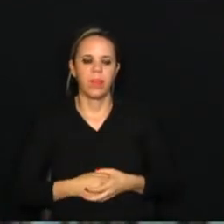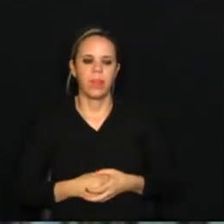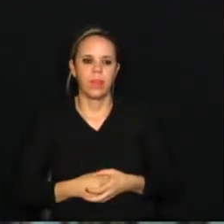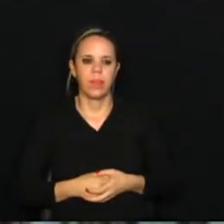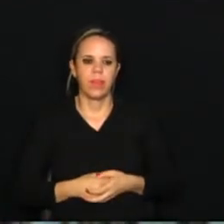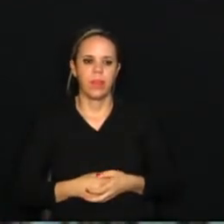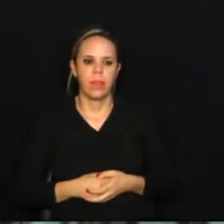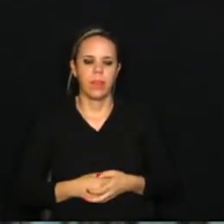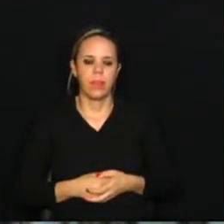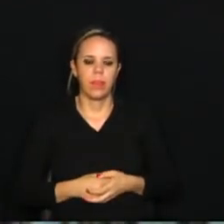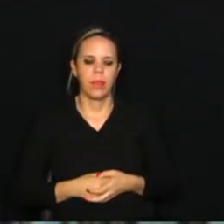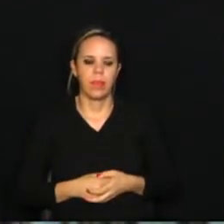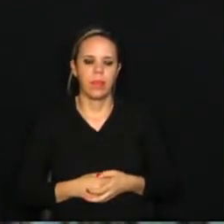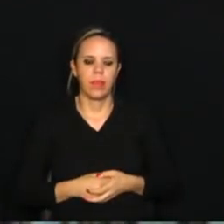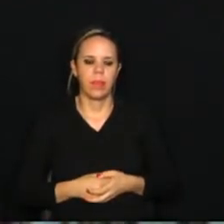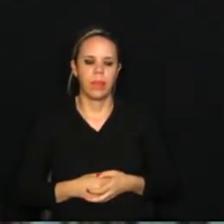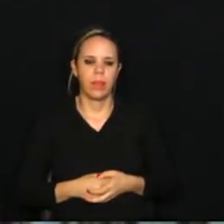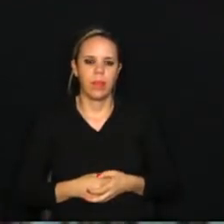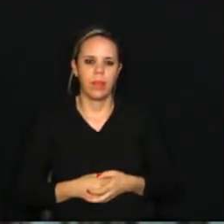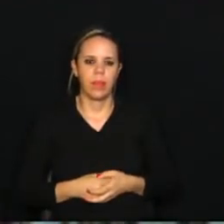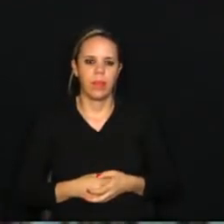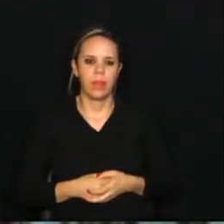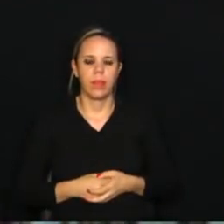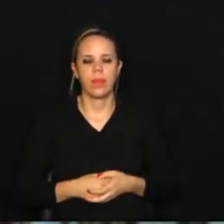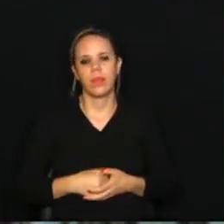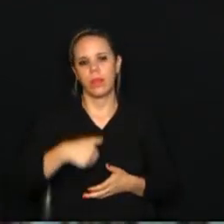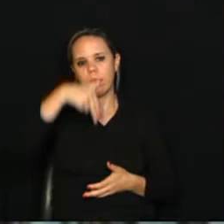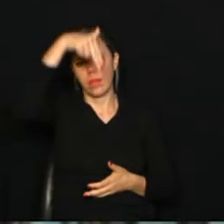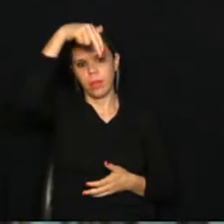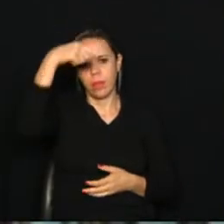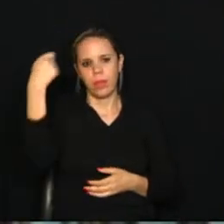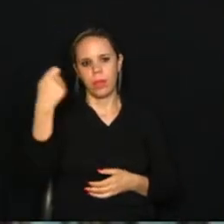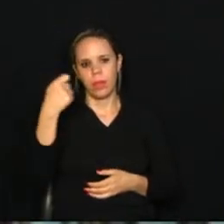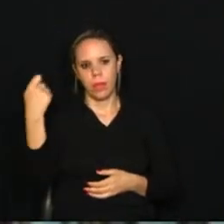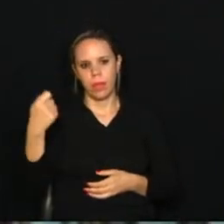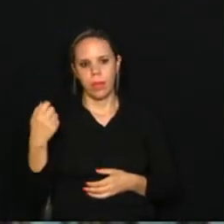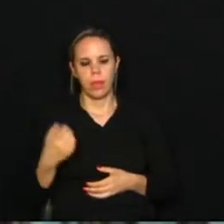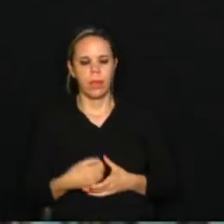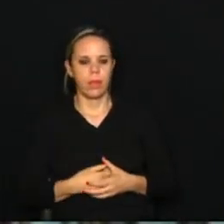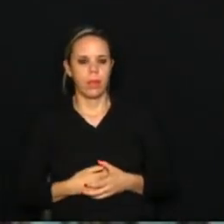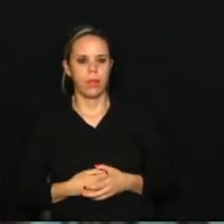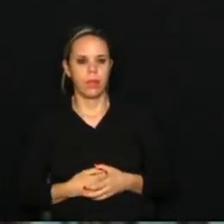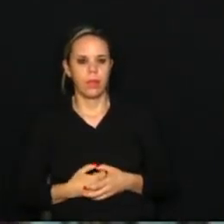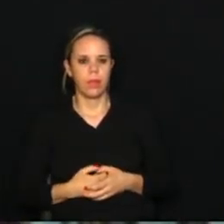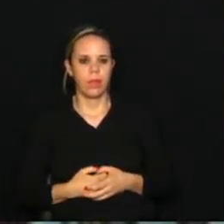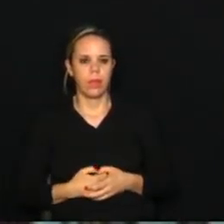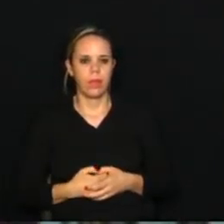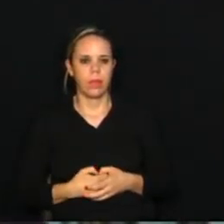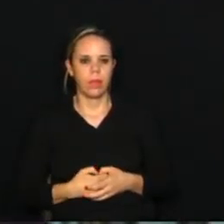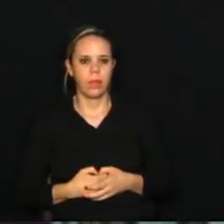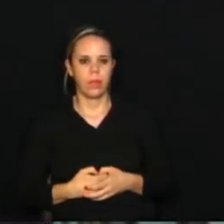Que seria noroeste, sul e sudoeste, né?